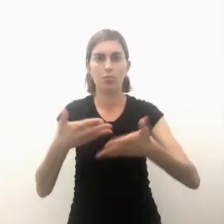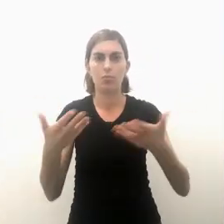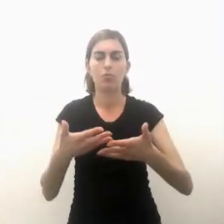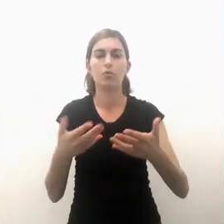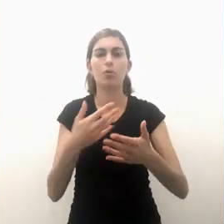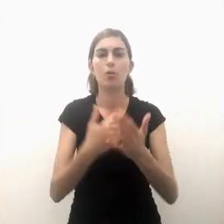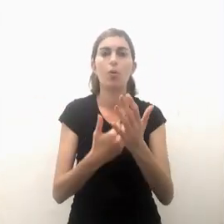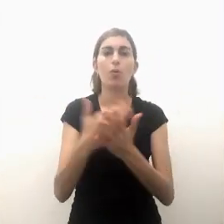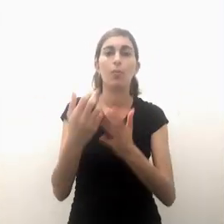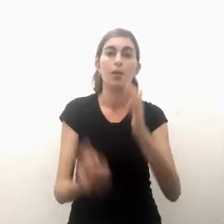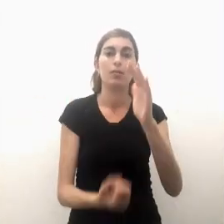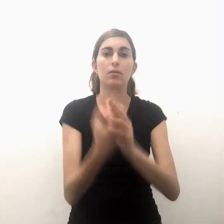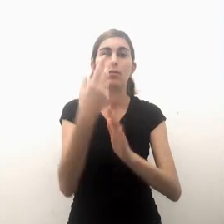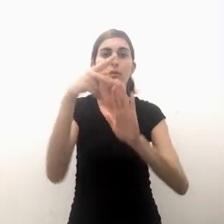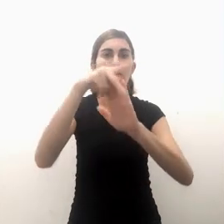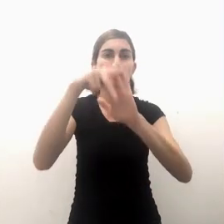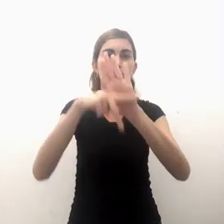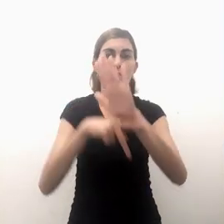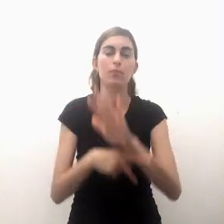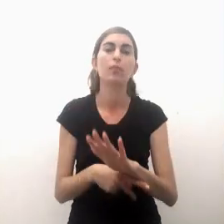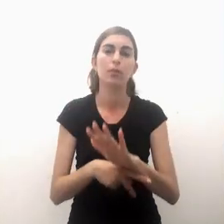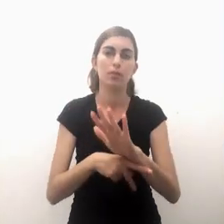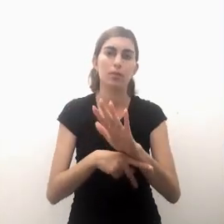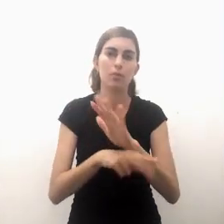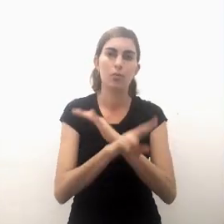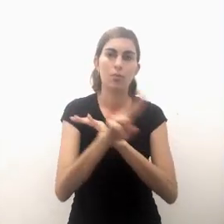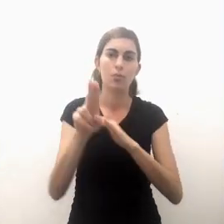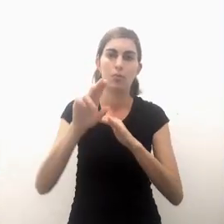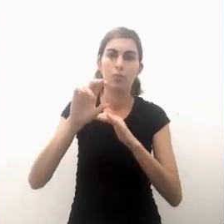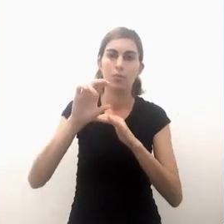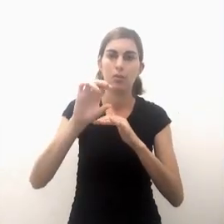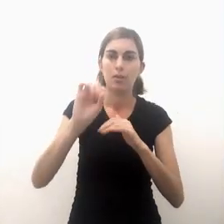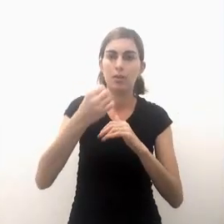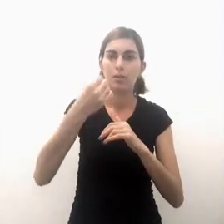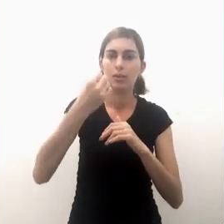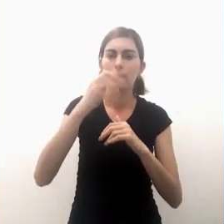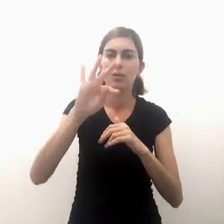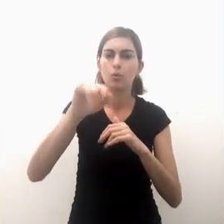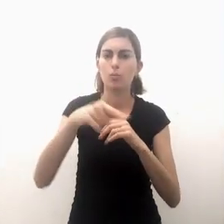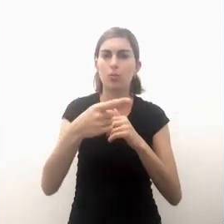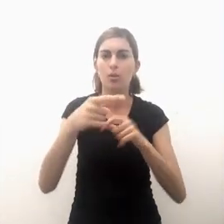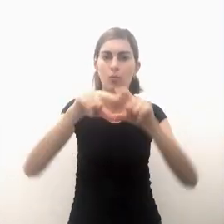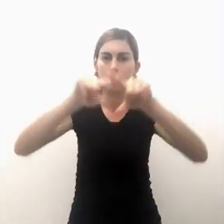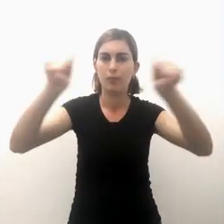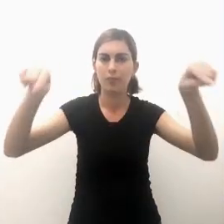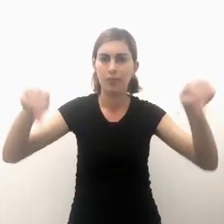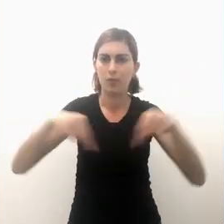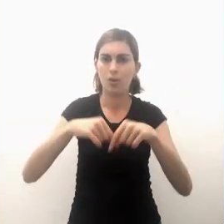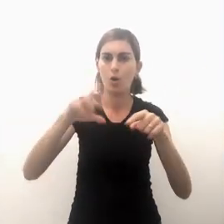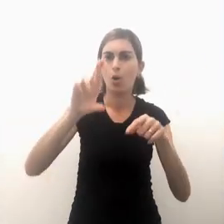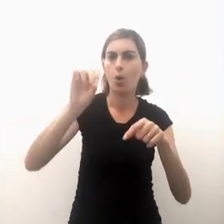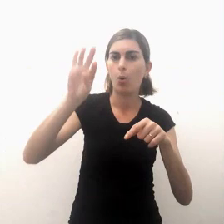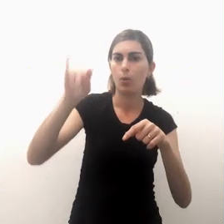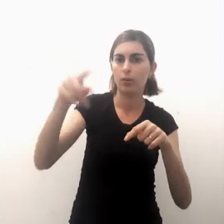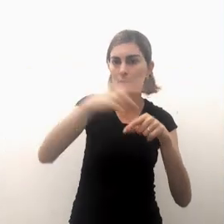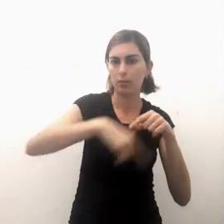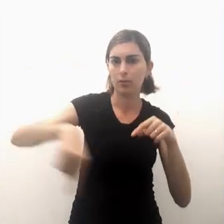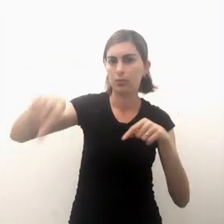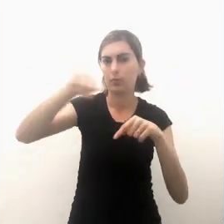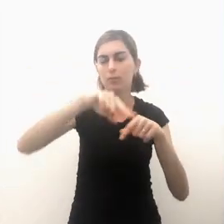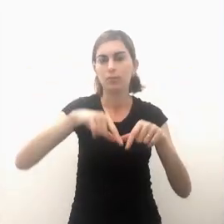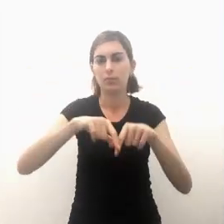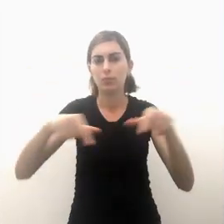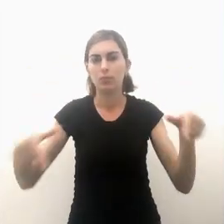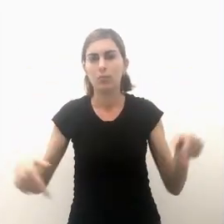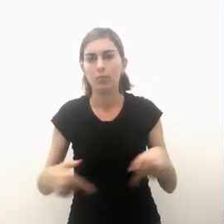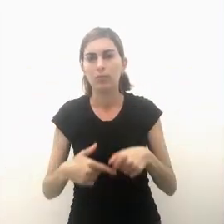ele começa a criar um plano, tá? Chamado de Cinturão e Rota, tá? Então, esse plano Cinturão e Rota, ele